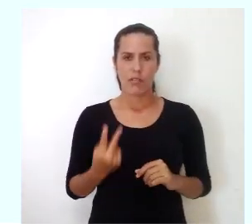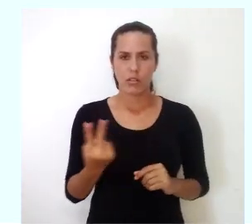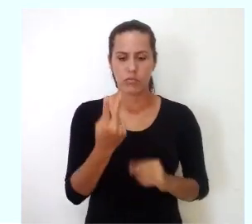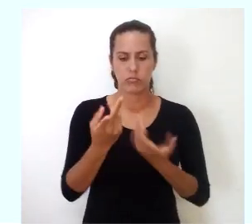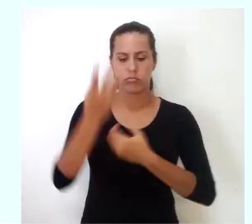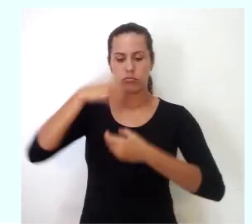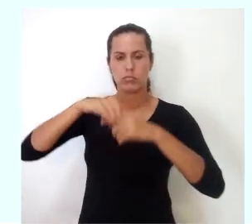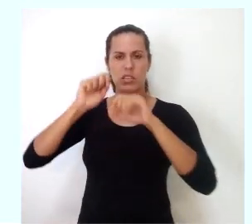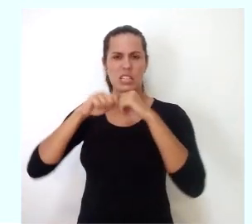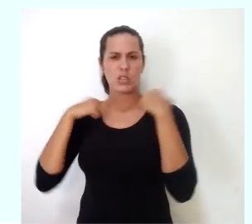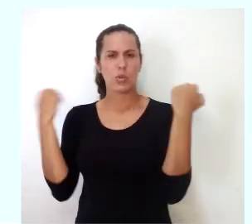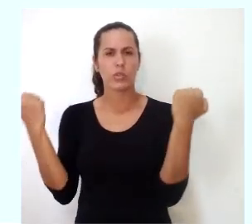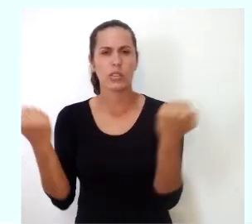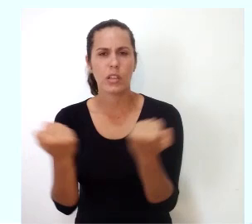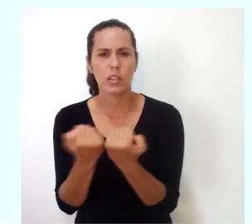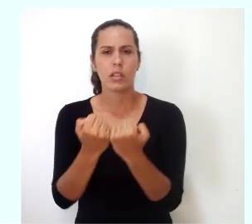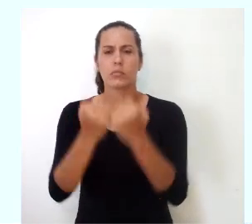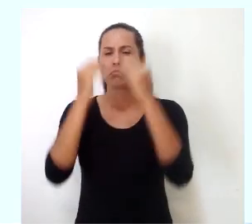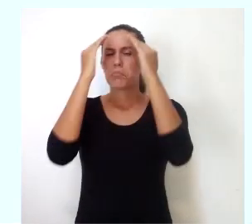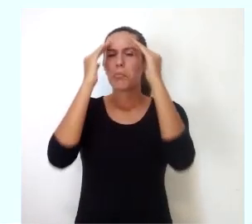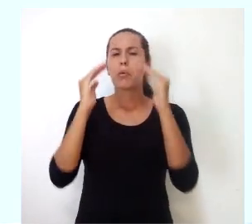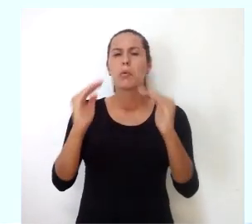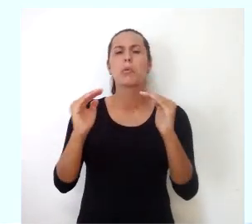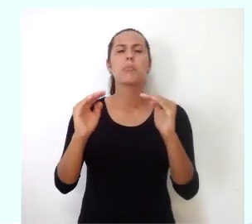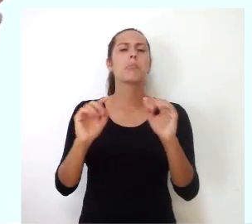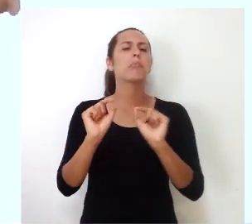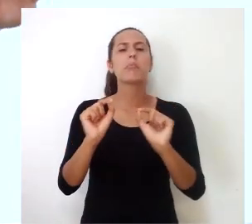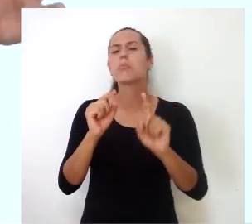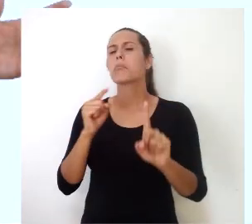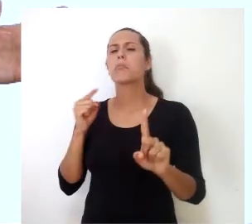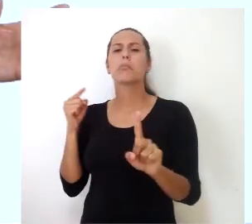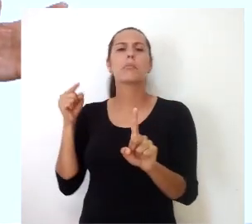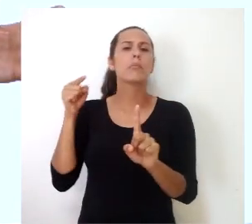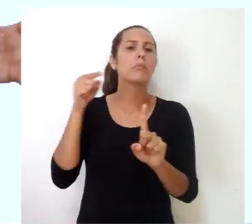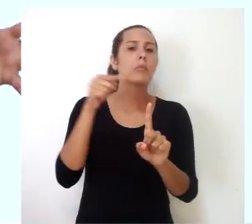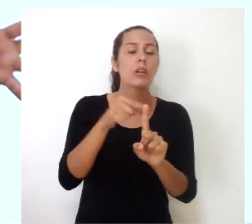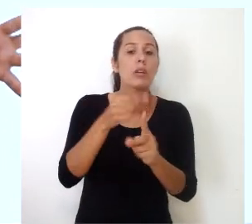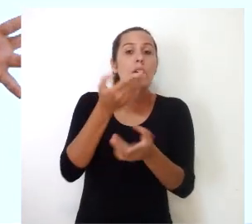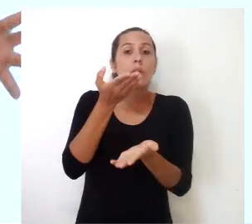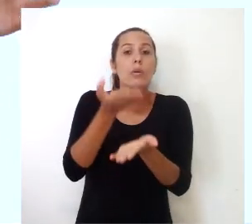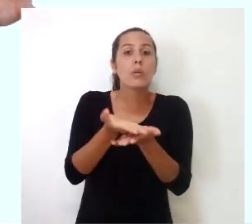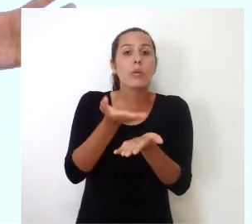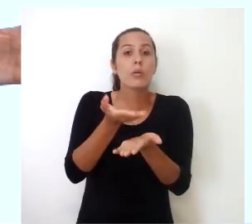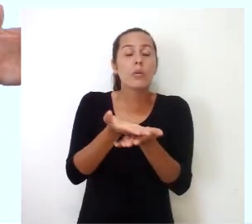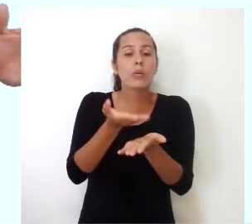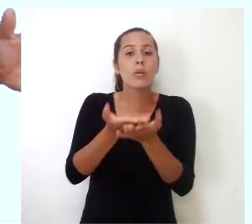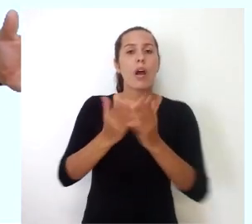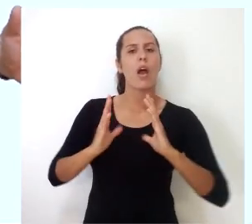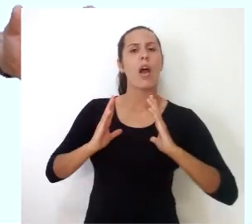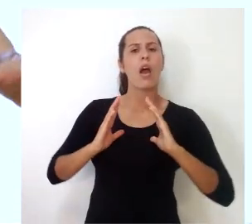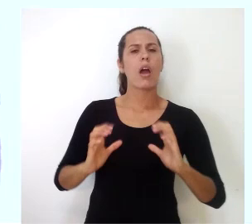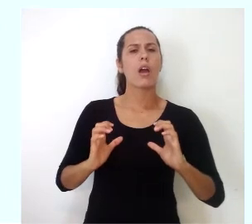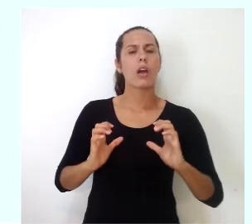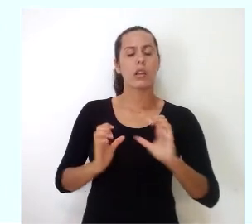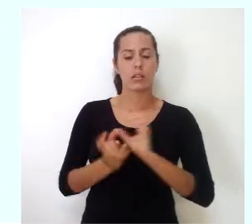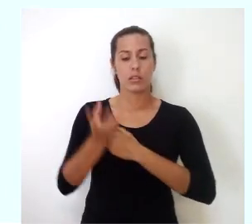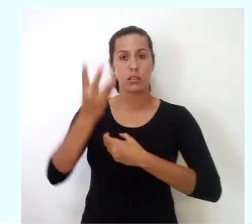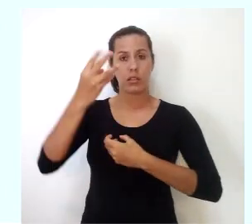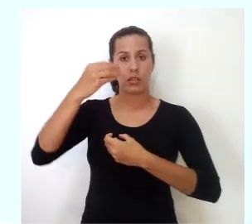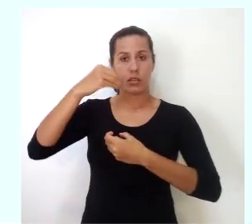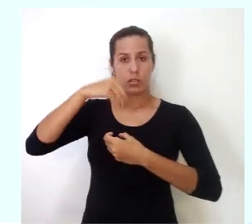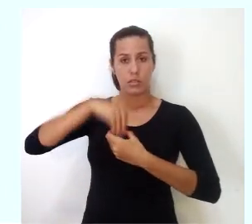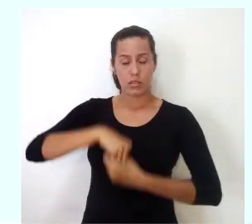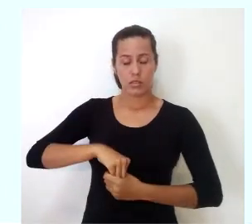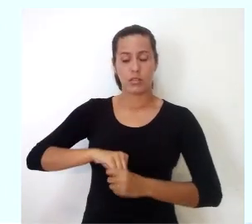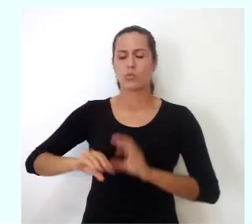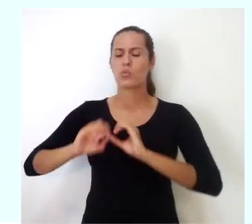a sociedade plural, o respeito? Qual o objetivo de estudar a ética dentro do